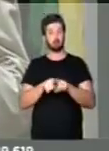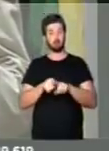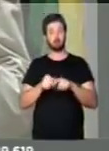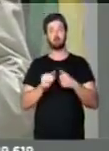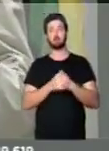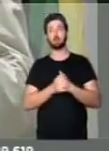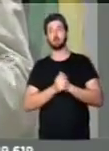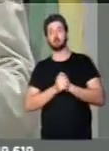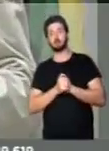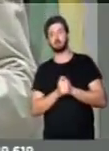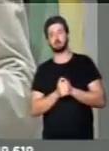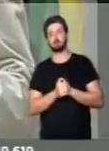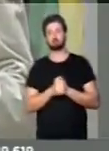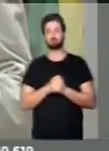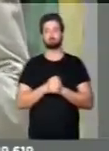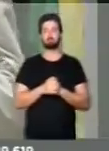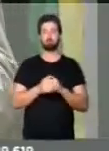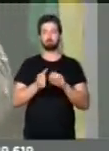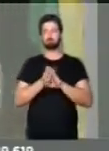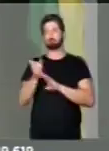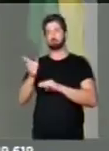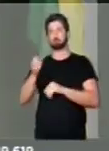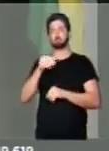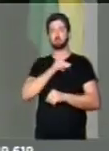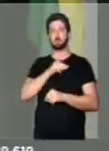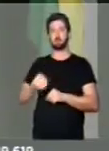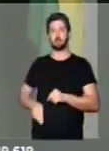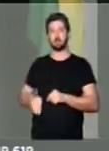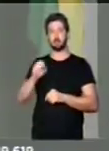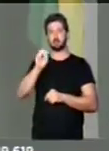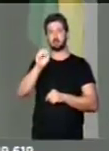inclusive sensibilizando o ministro Sarney Filho.